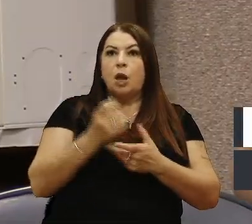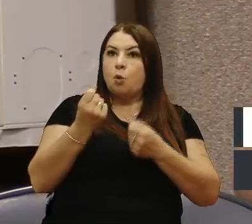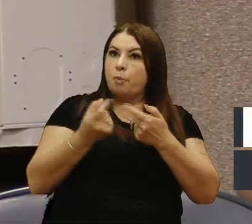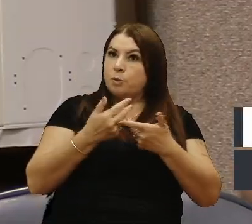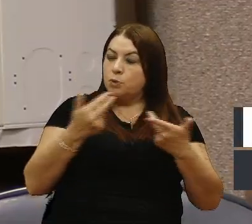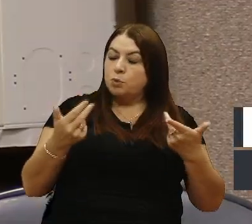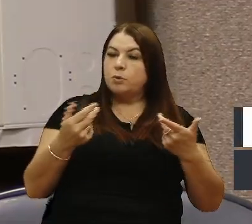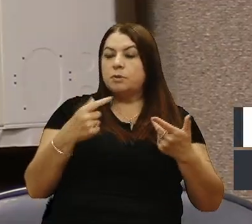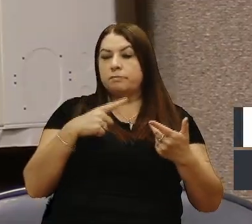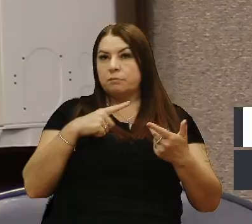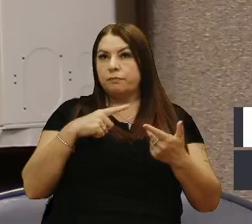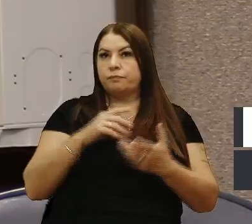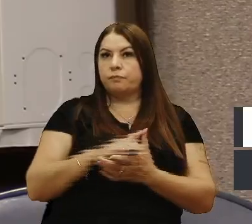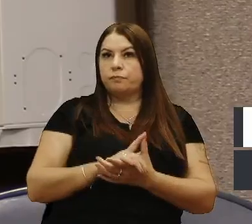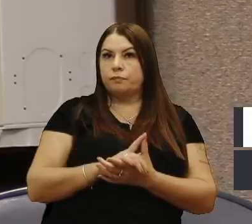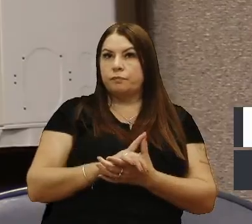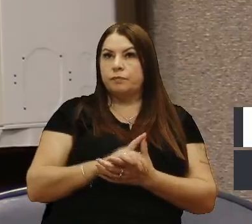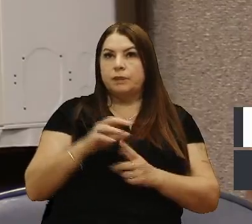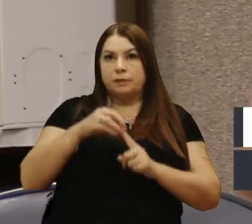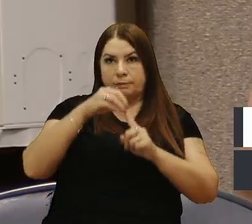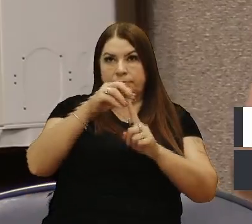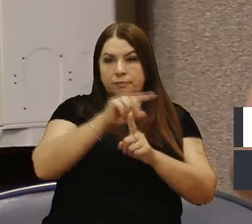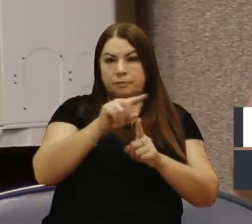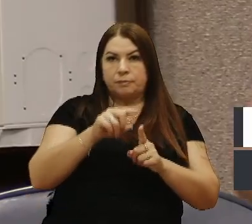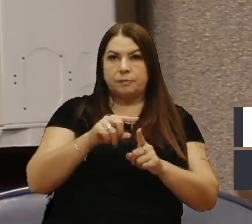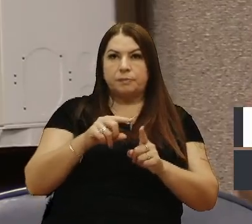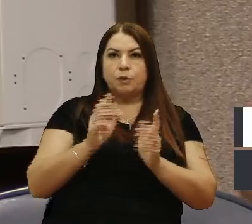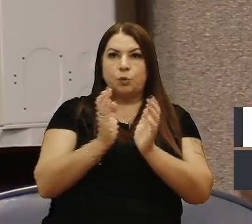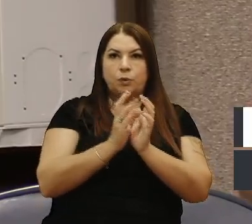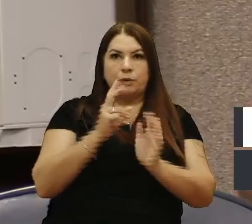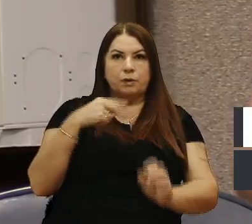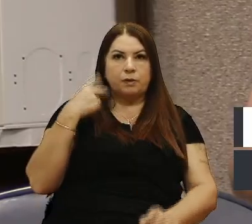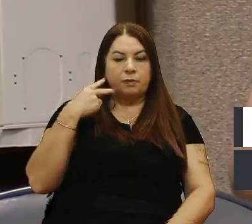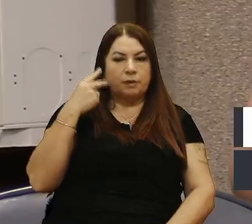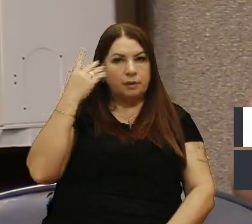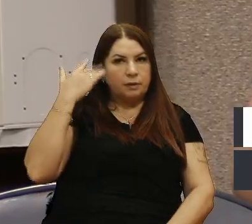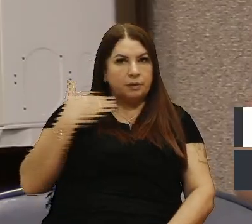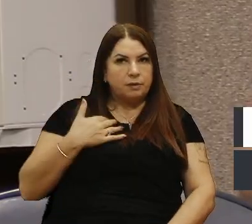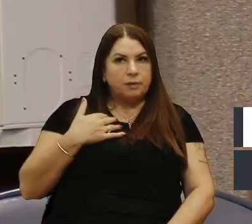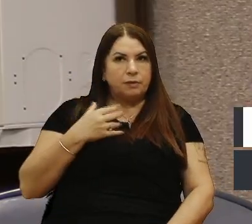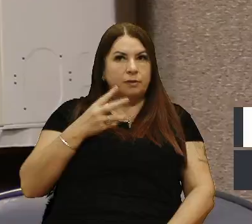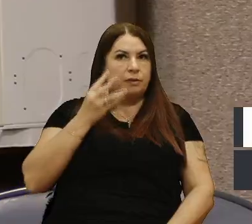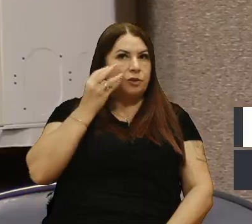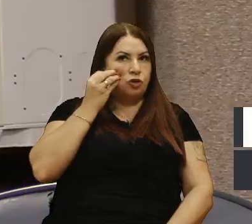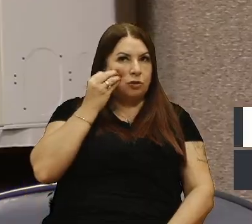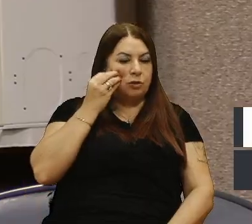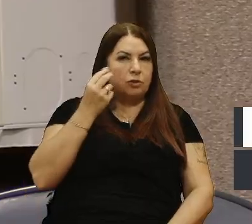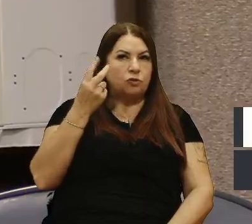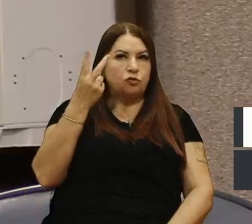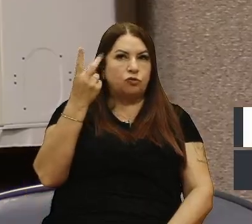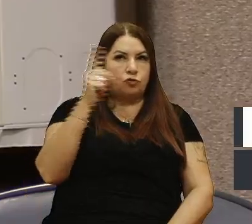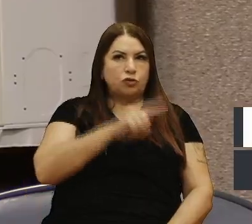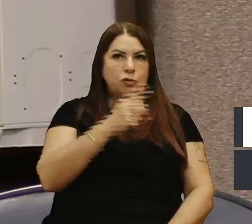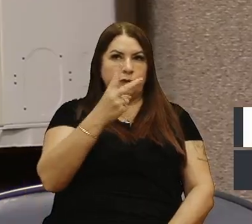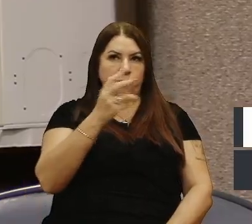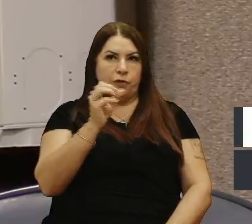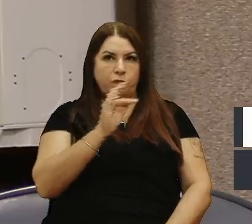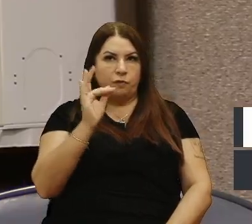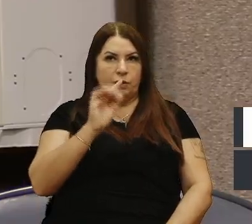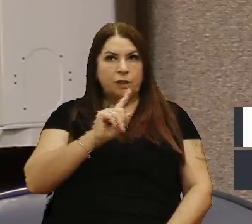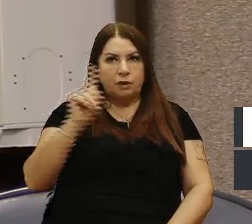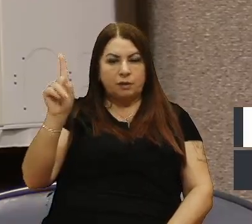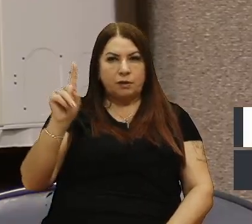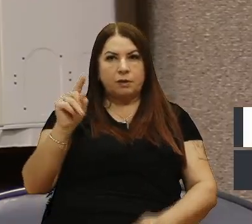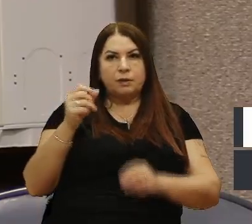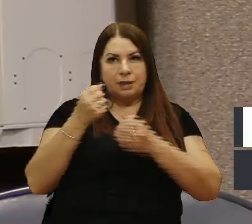coisas a gente tem que salientar. Colega Daiane, colega Jack, no dia 20 de fevereiro, nós estivemos lá na Secretaria